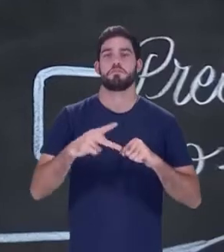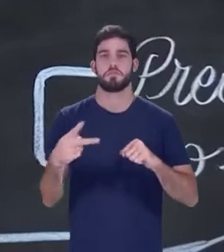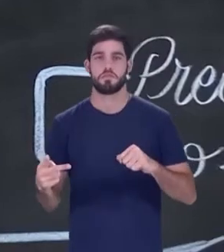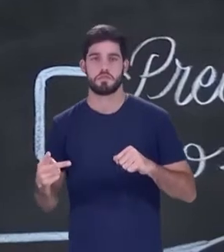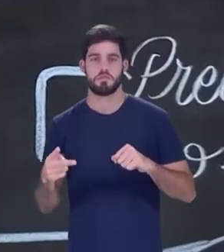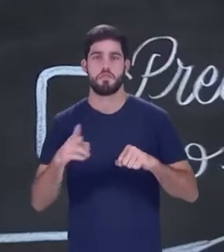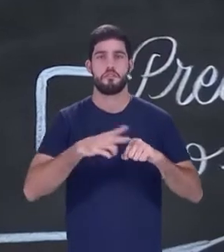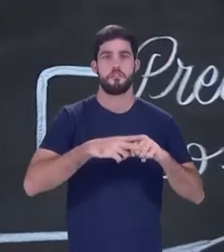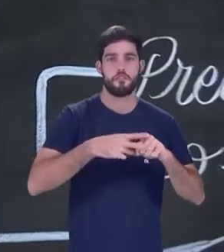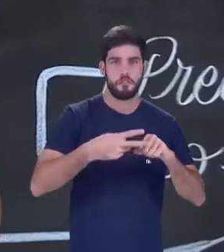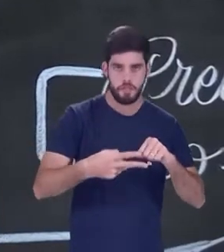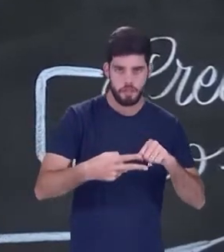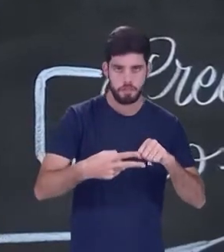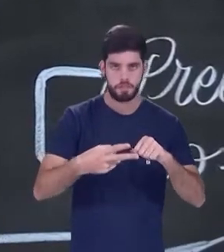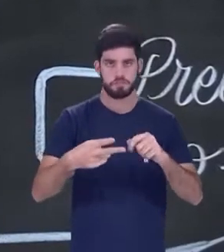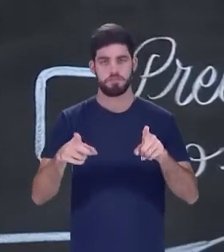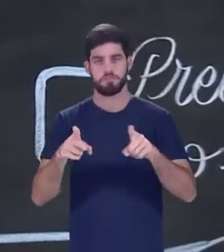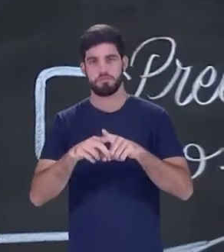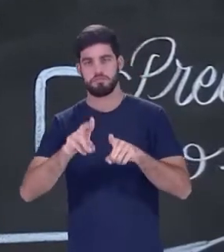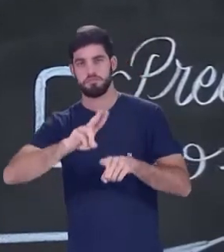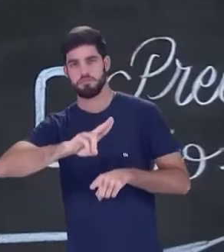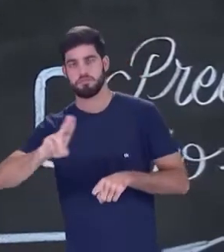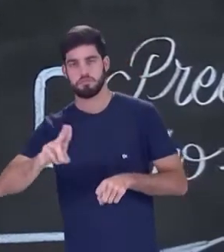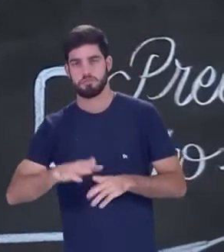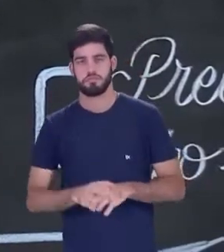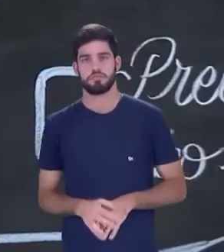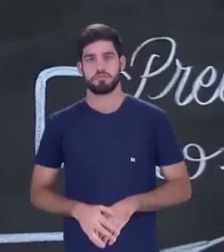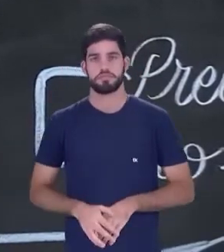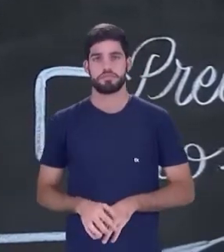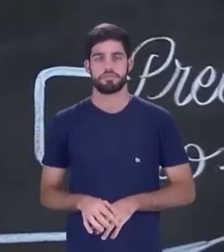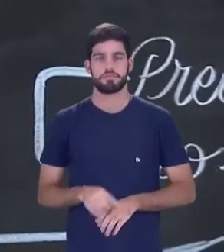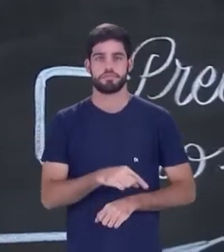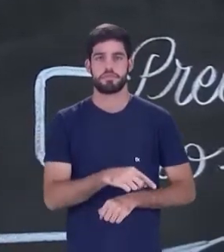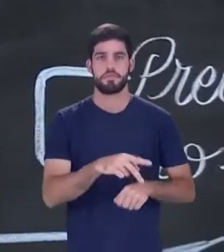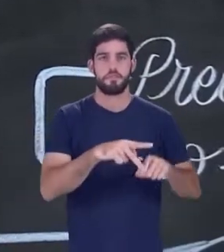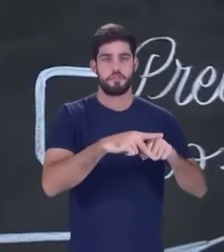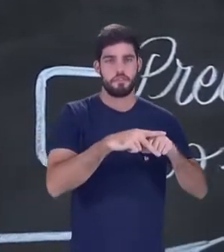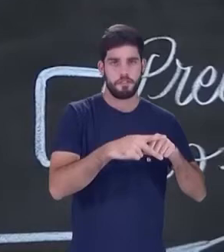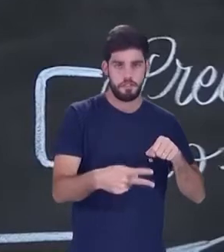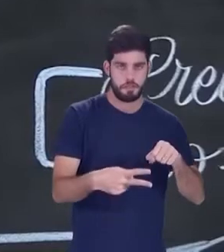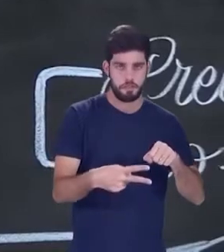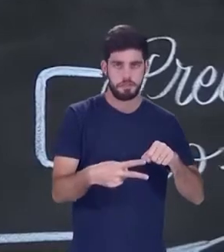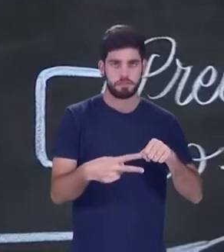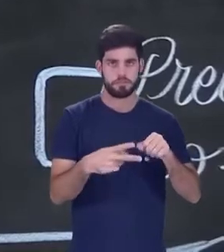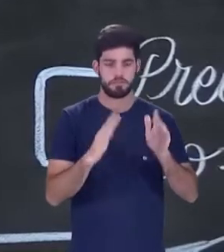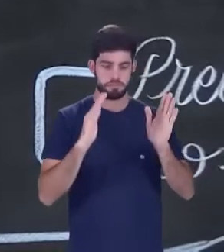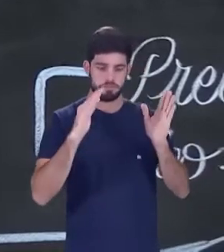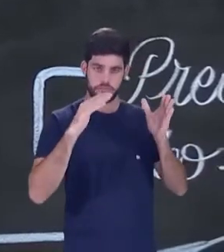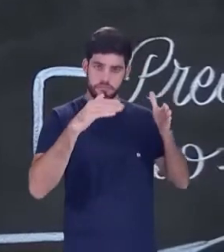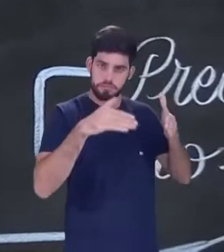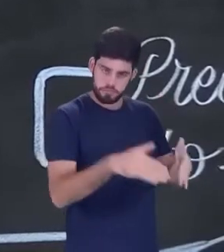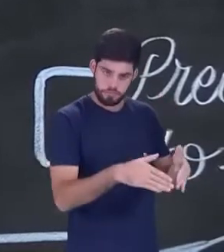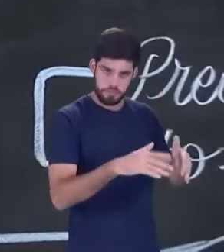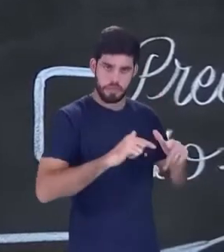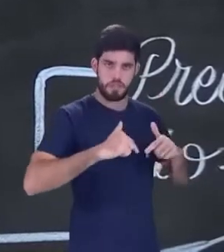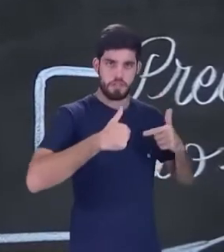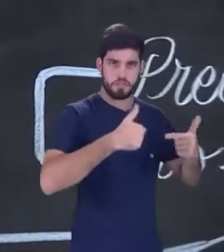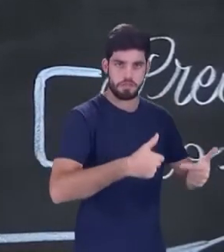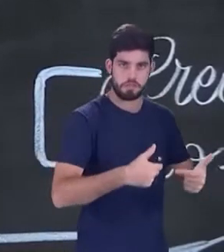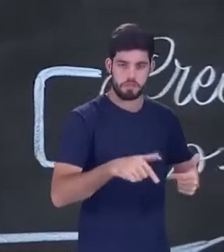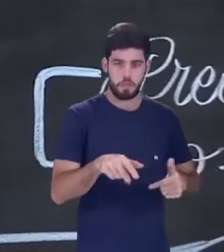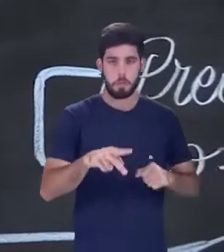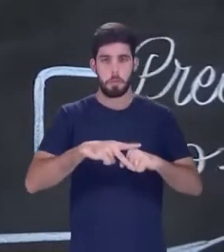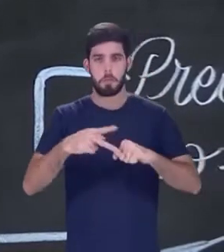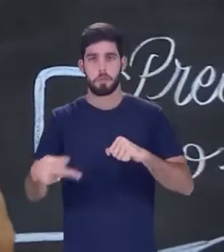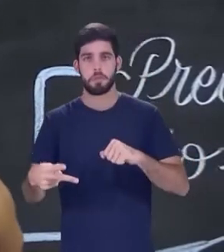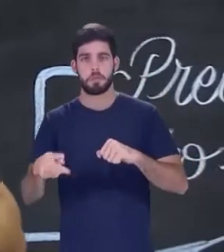nominal. Bom, se a gente aprendeu que o verbal é um predicado que se centra na construção de um verbo de ação, o